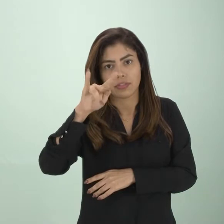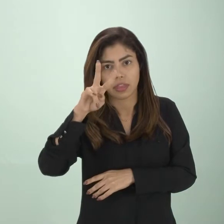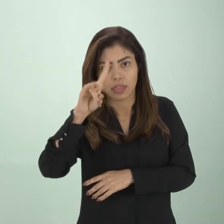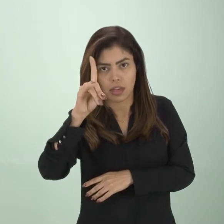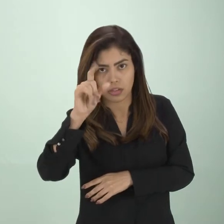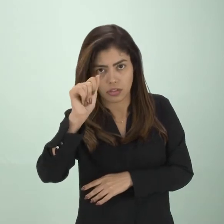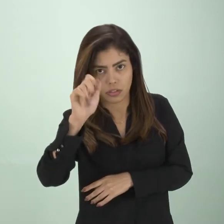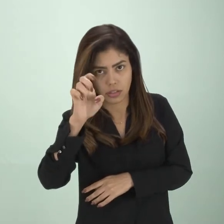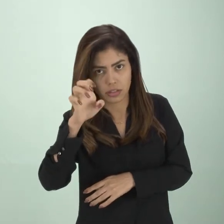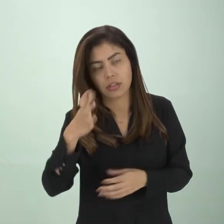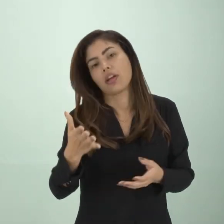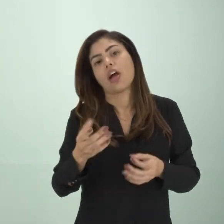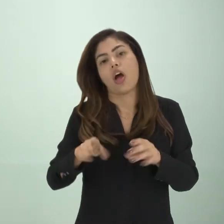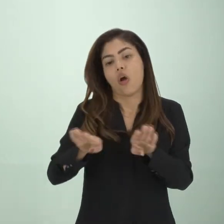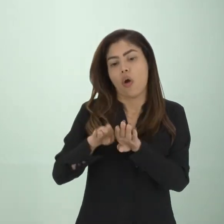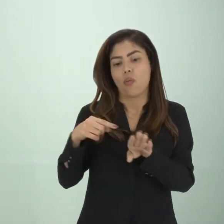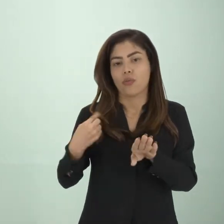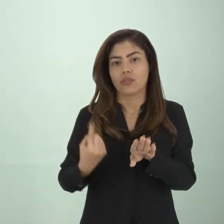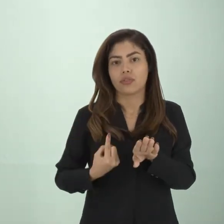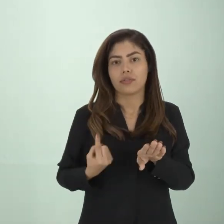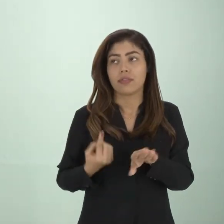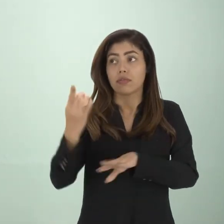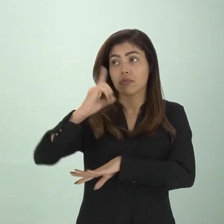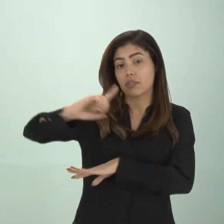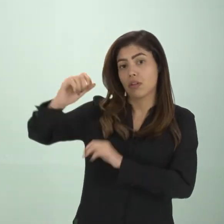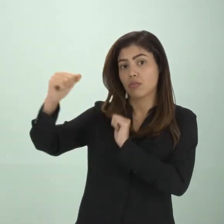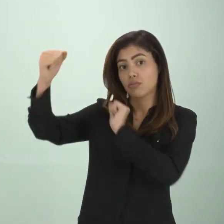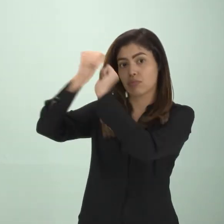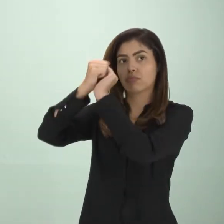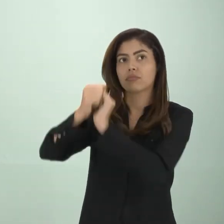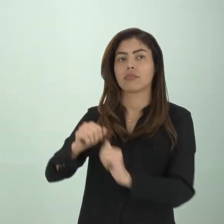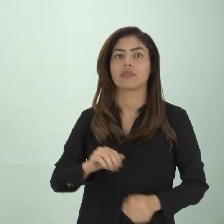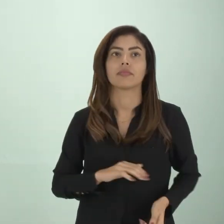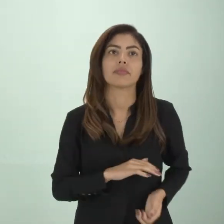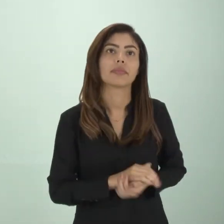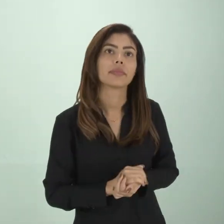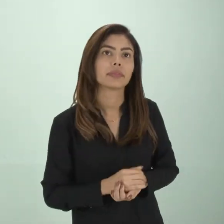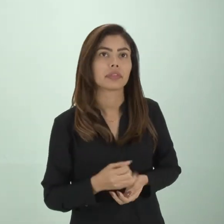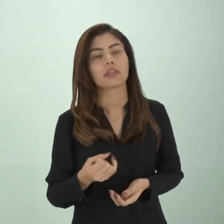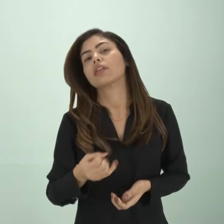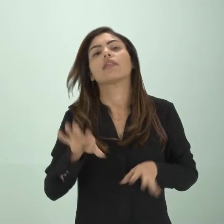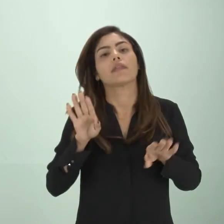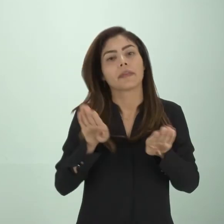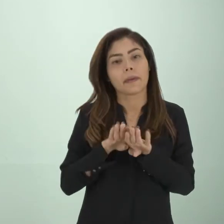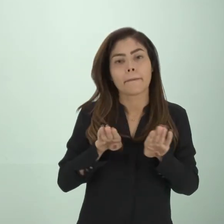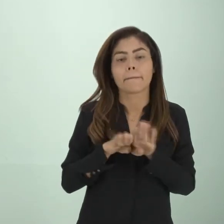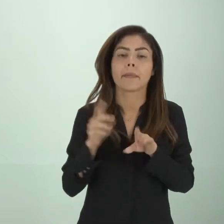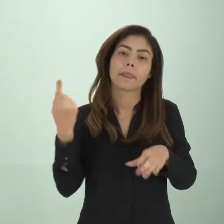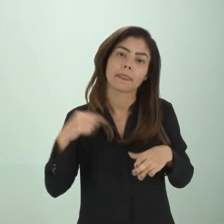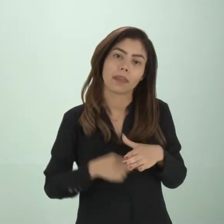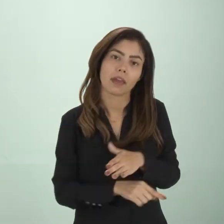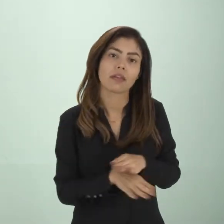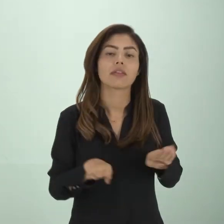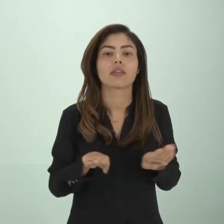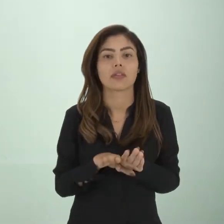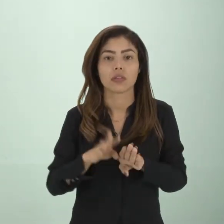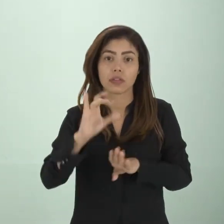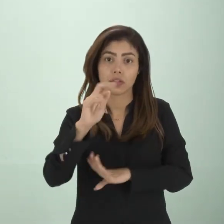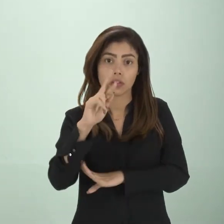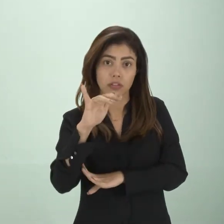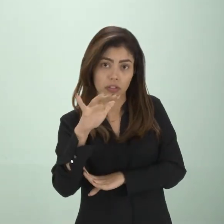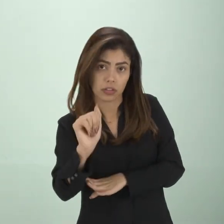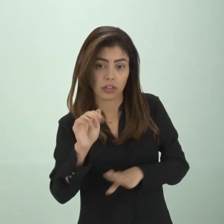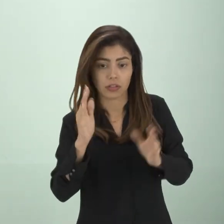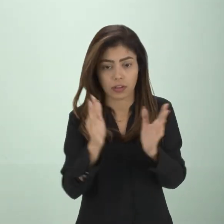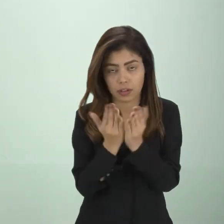Deus. Dito isso, é preciso mencionar também que dentro do cristianismo existe aí uma